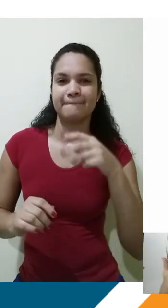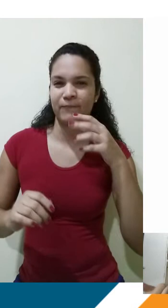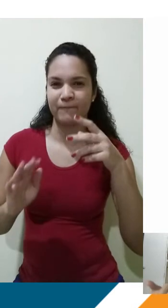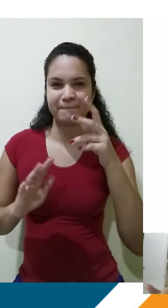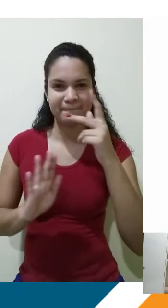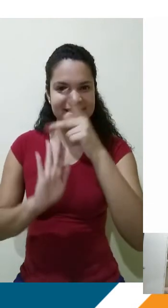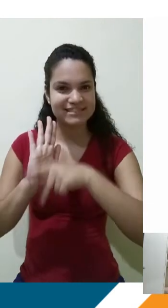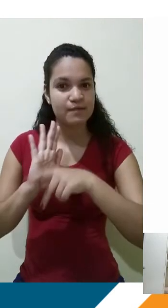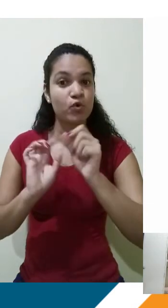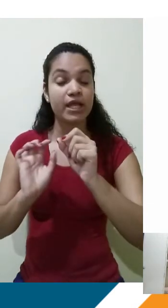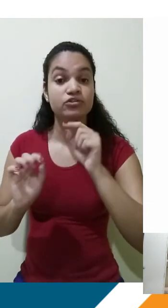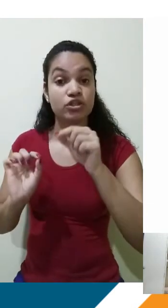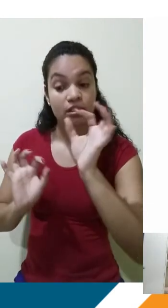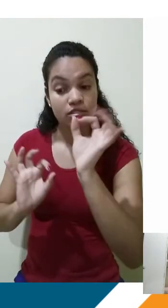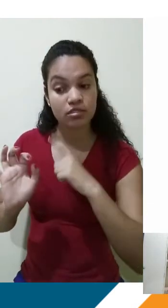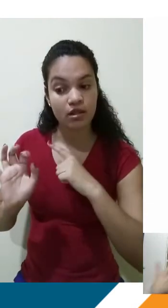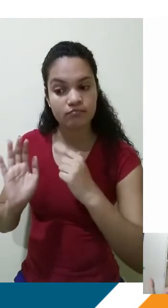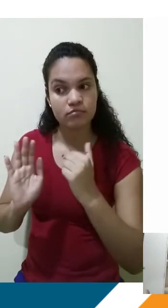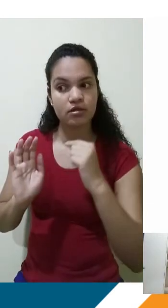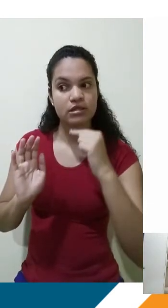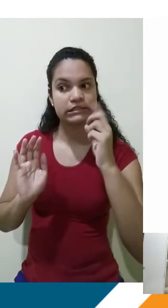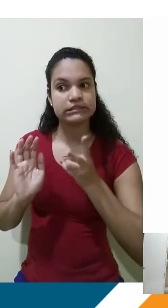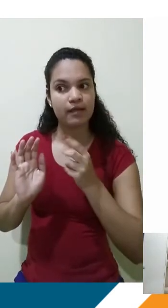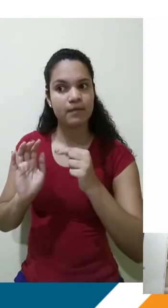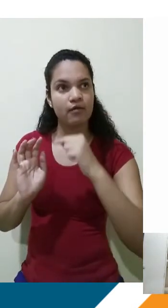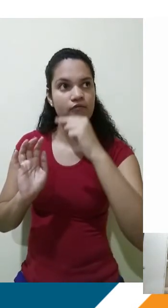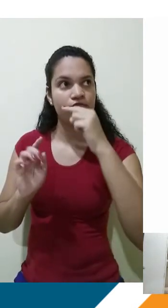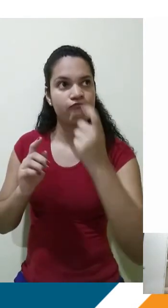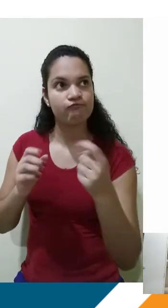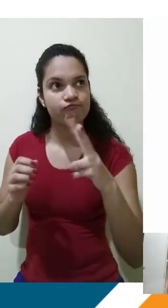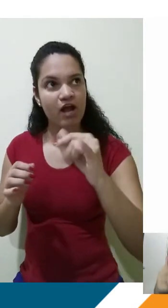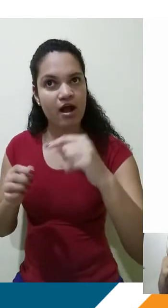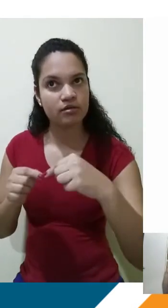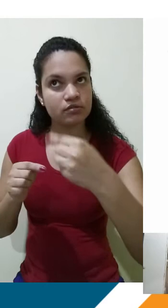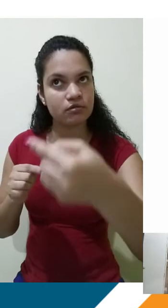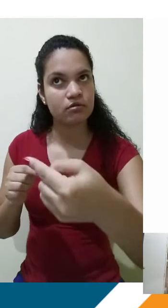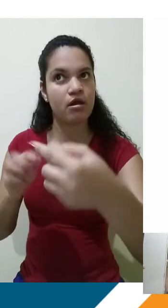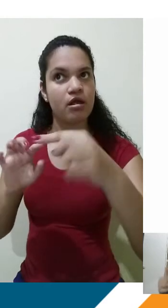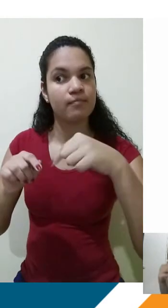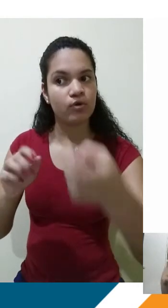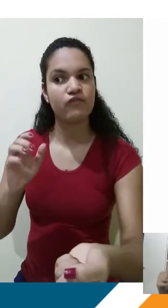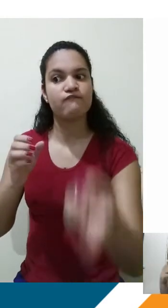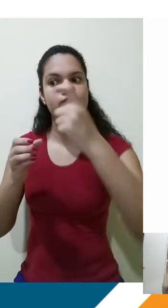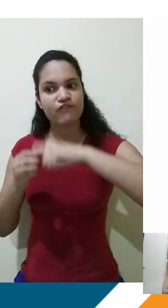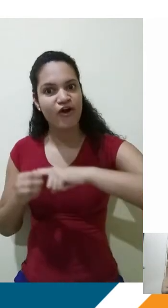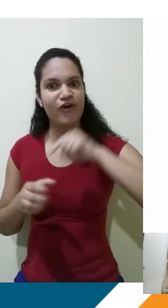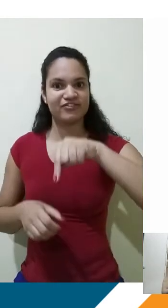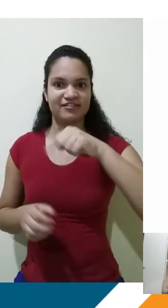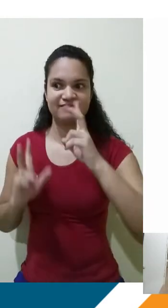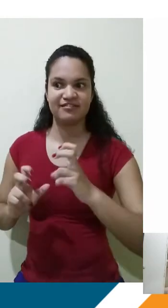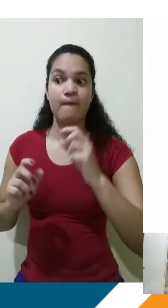de novo a Primeira Guerra. O Brasil vence essa batalha contra a falta de segurança alimentar. Por quê? Porque a Primeira Guerra foi citada lá na minha